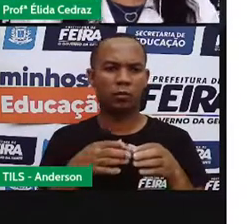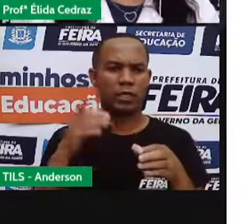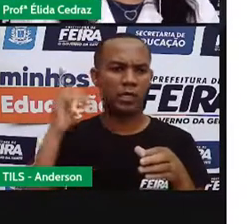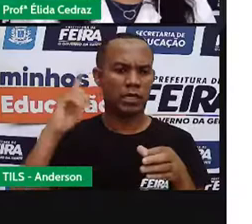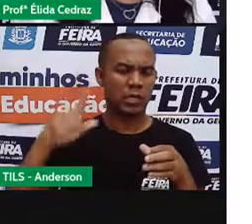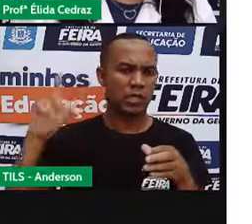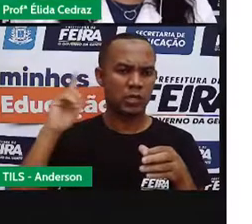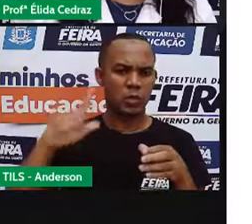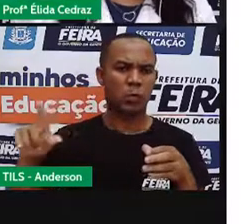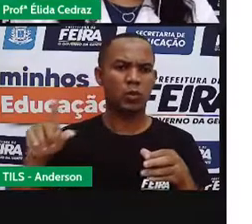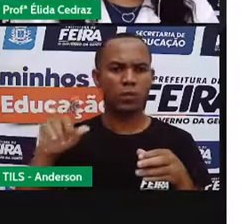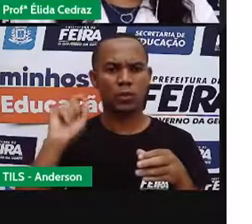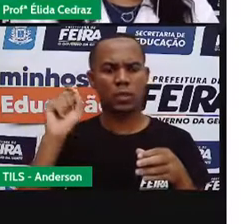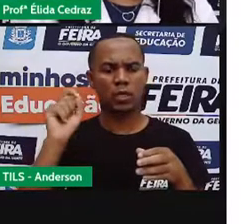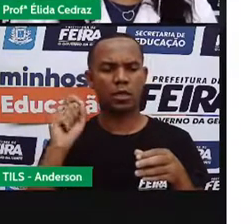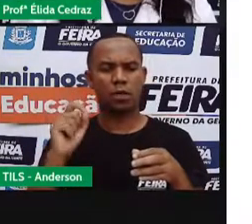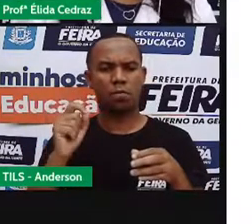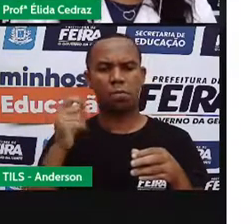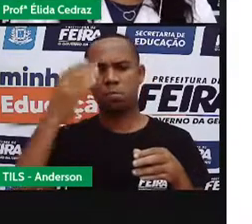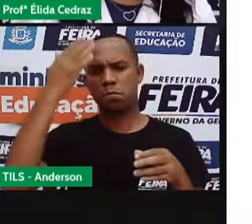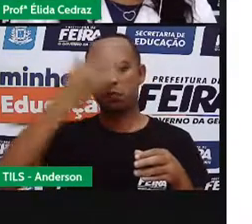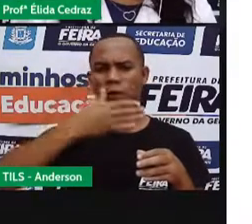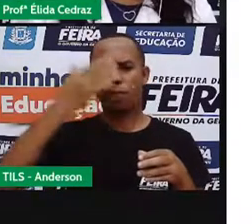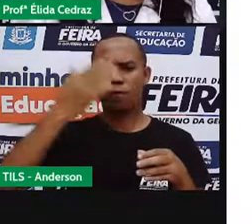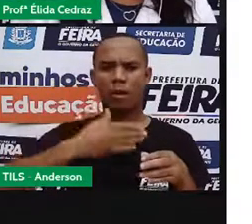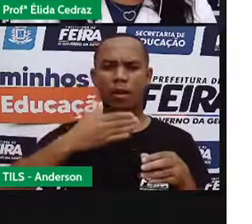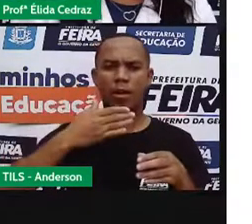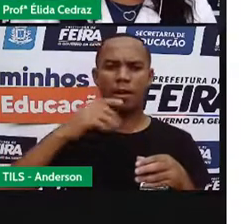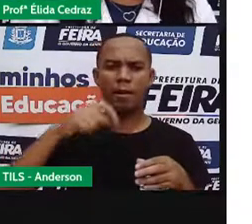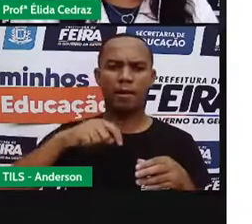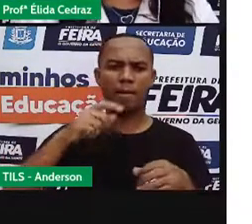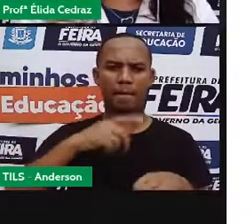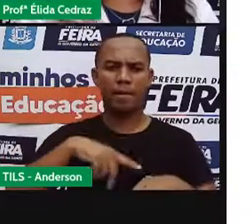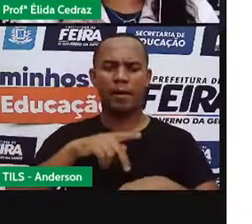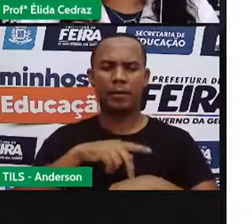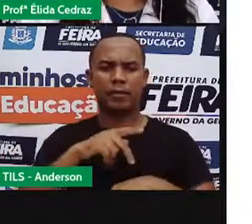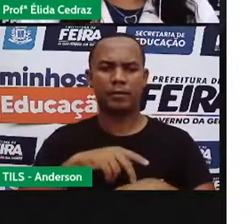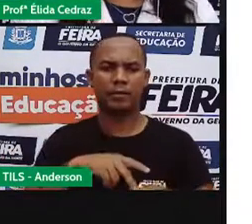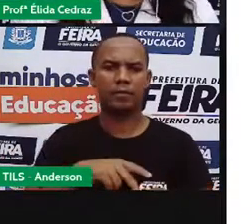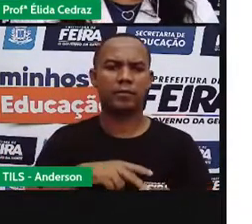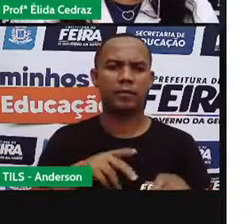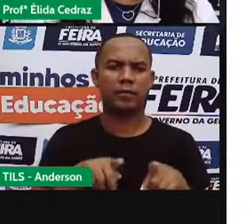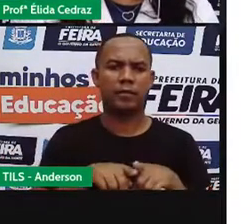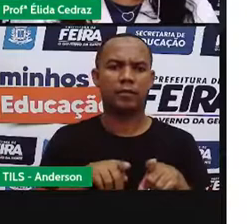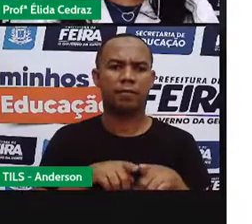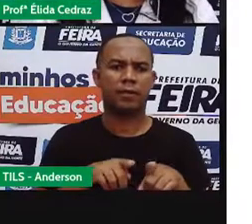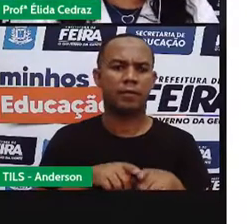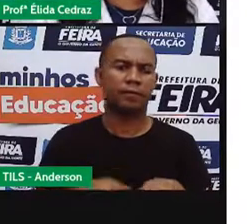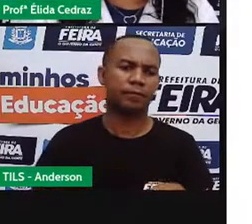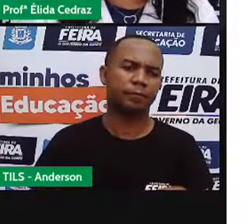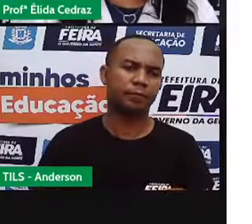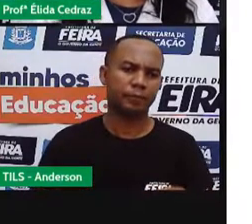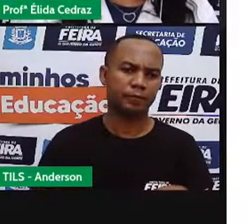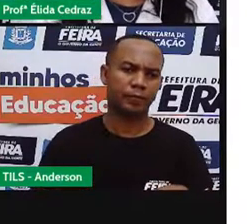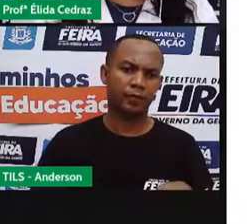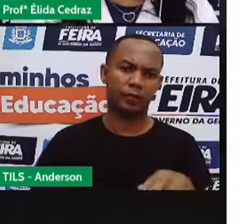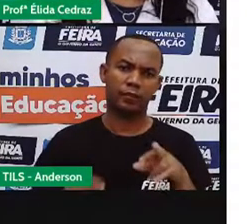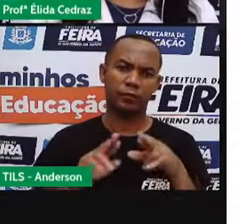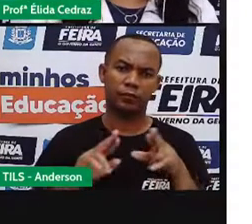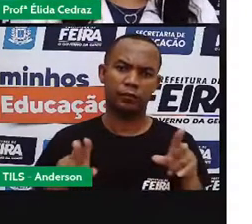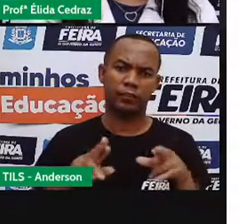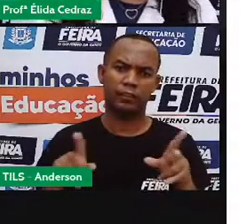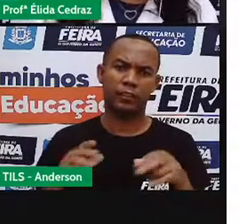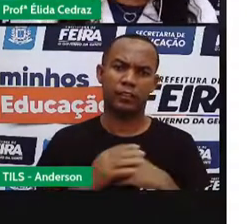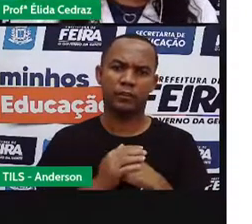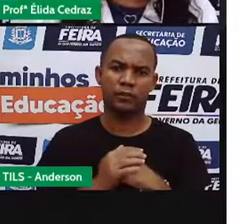ganhou algo para o nosso país, conquistou algo para o nosso país. A cívico-popular é diferente.